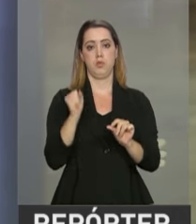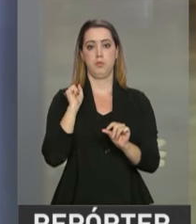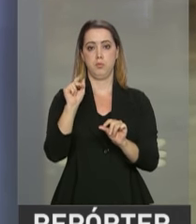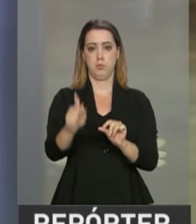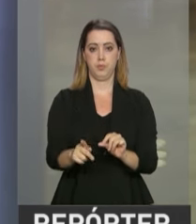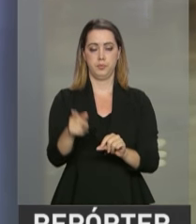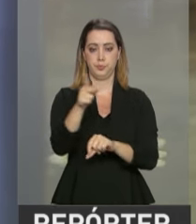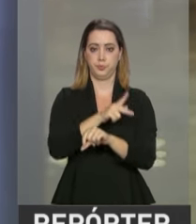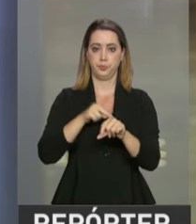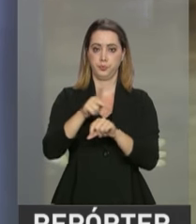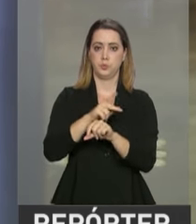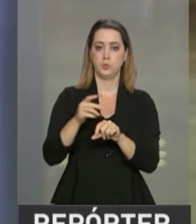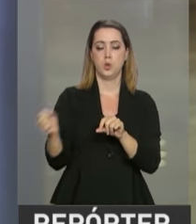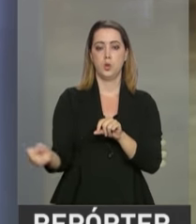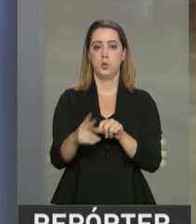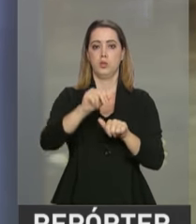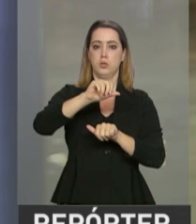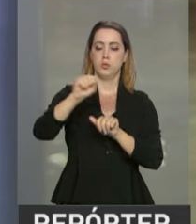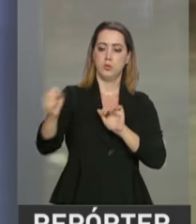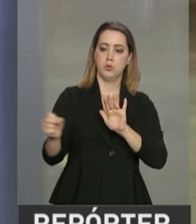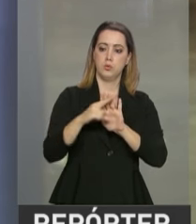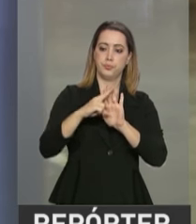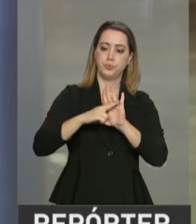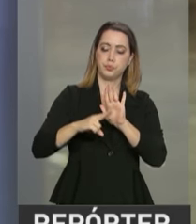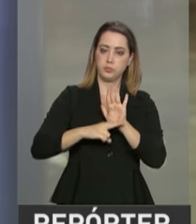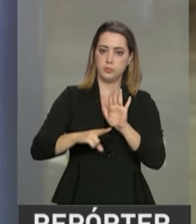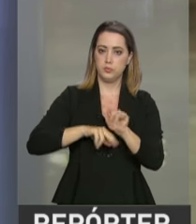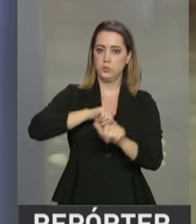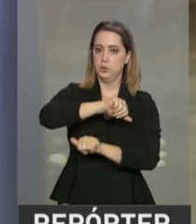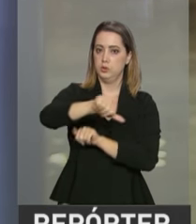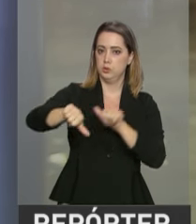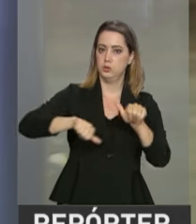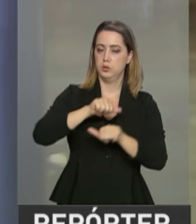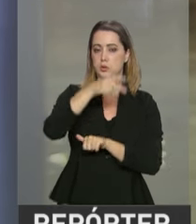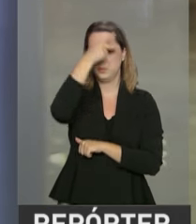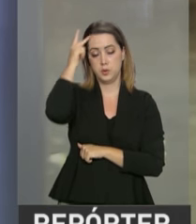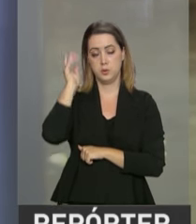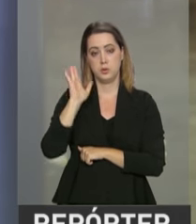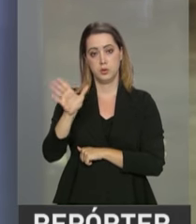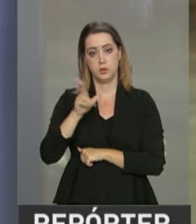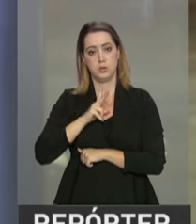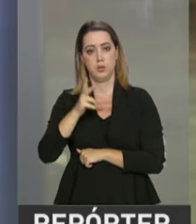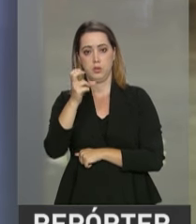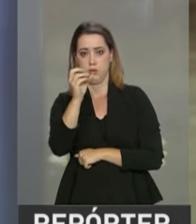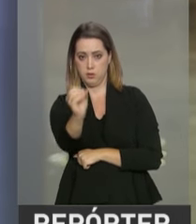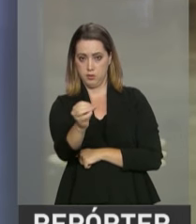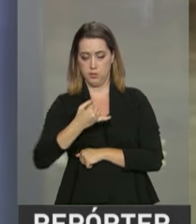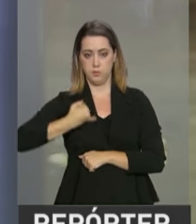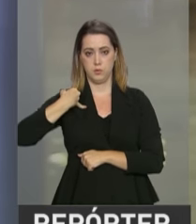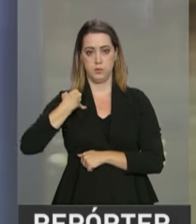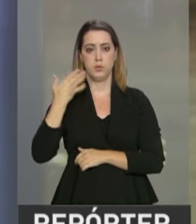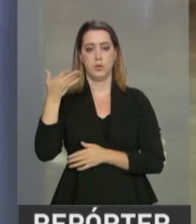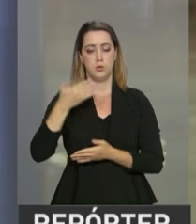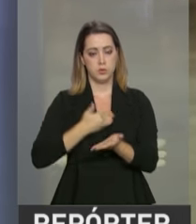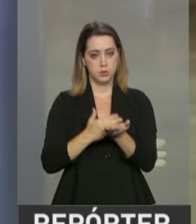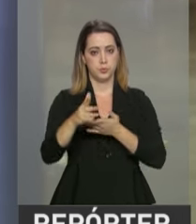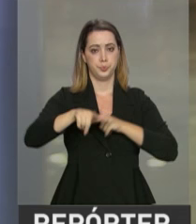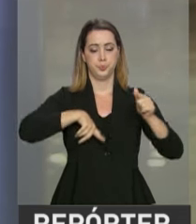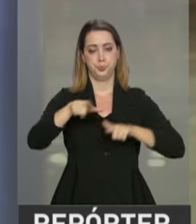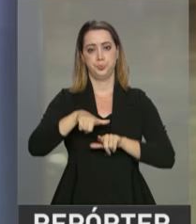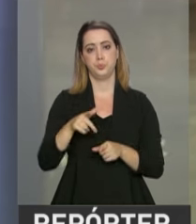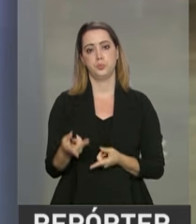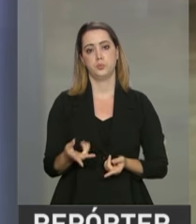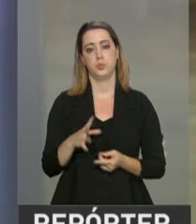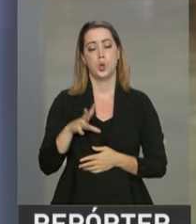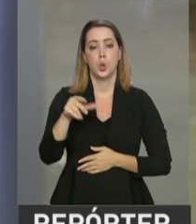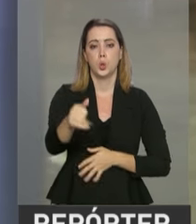e regras de transição para quem já tem uma certa idade e está no mercado de trabalho. O presidente Michel Temer disse que todas